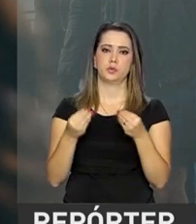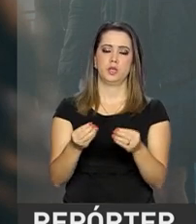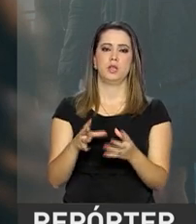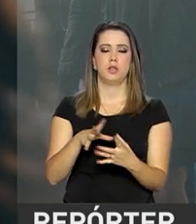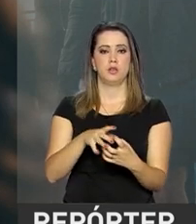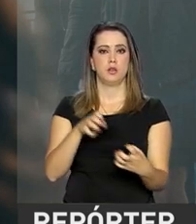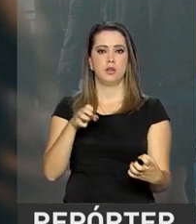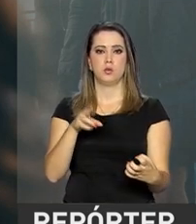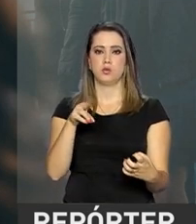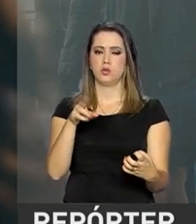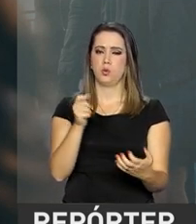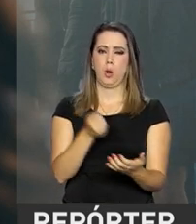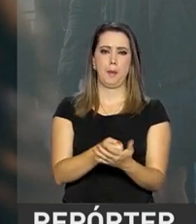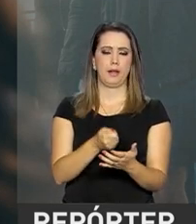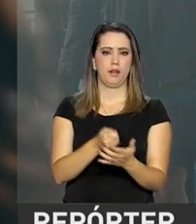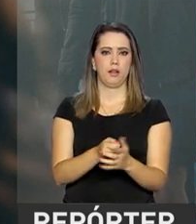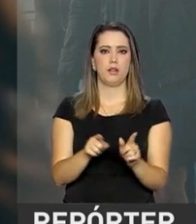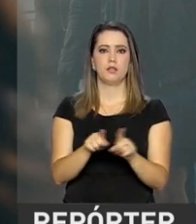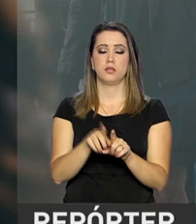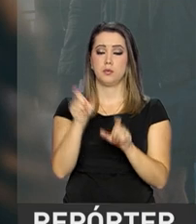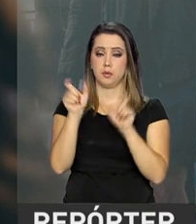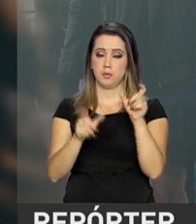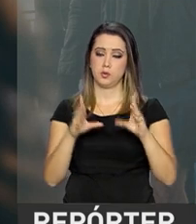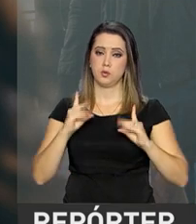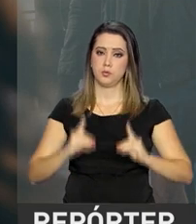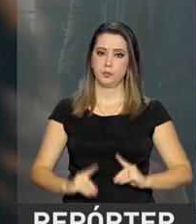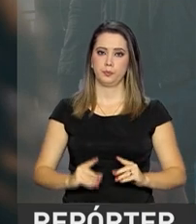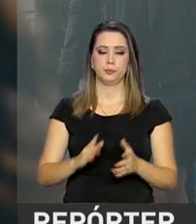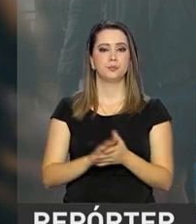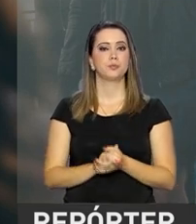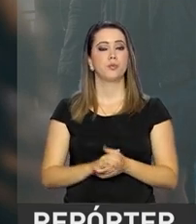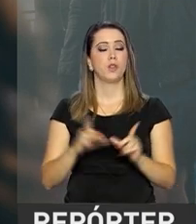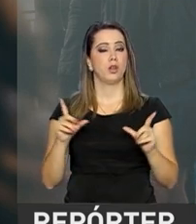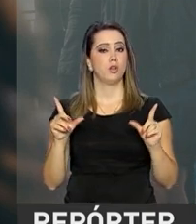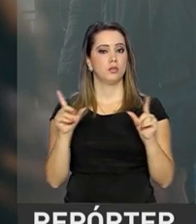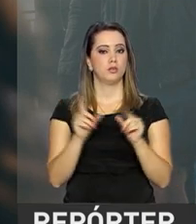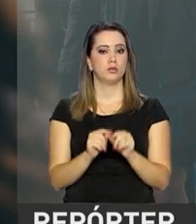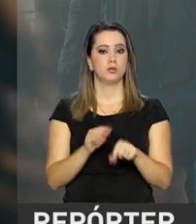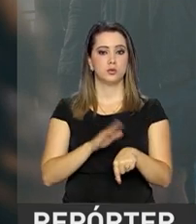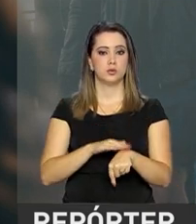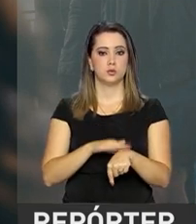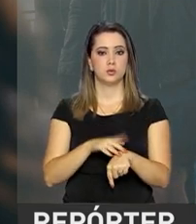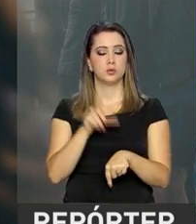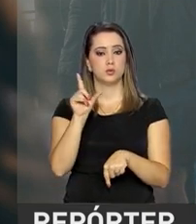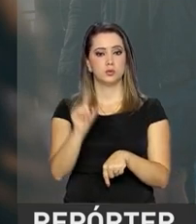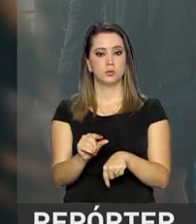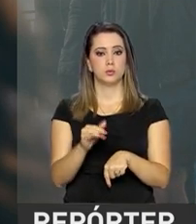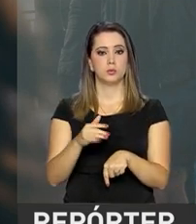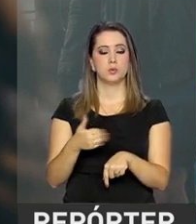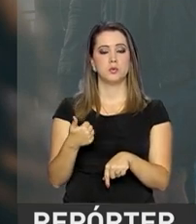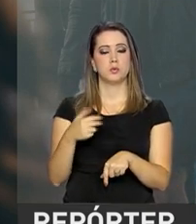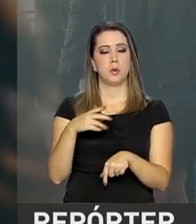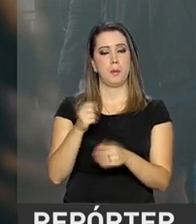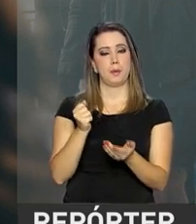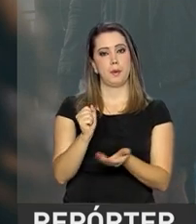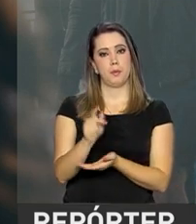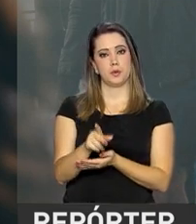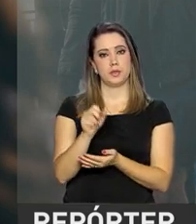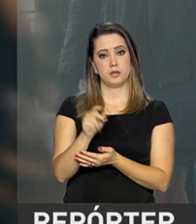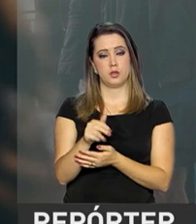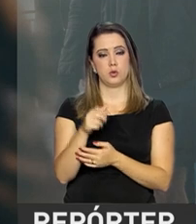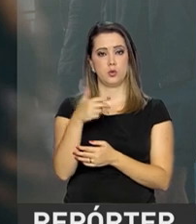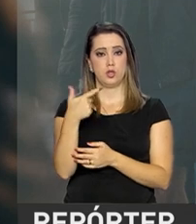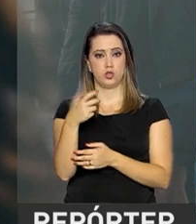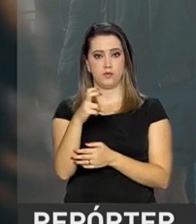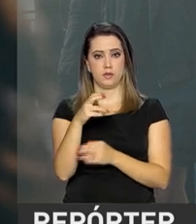idosos que nunca contribuíram e pessoas com deficiência ea diminuição do tempo mínimo de contribuição para aposentadoria de